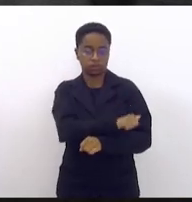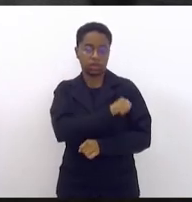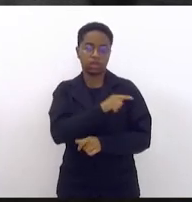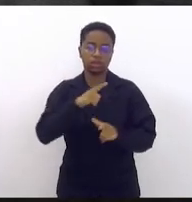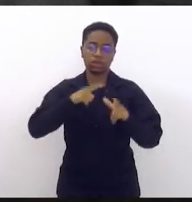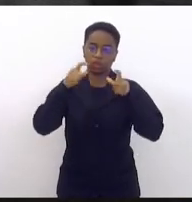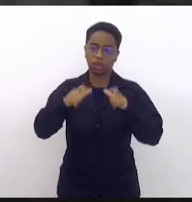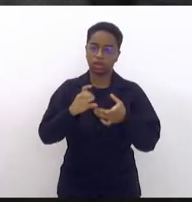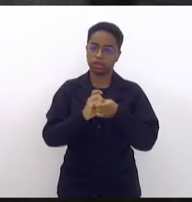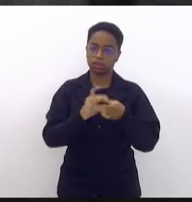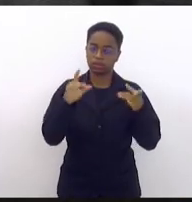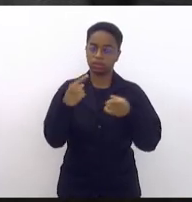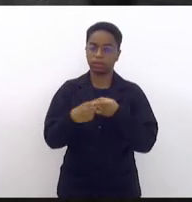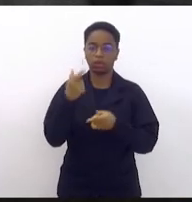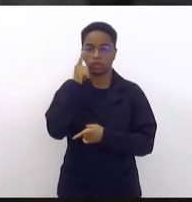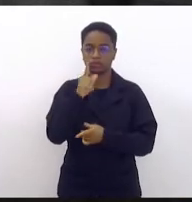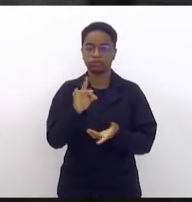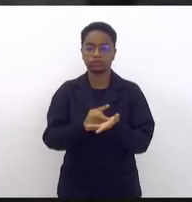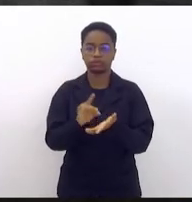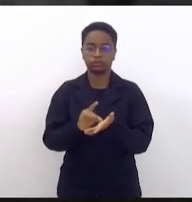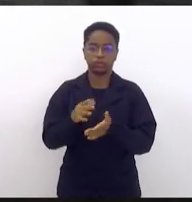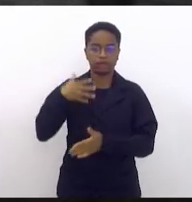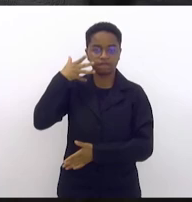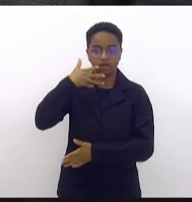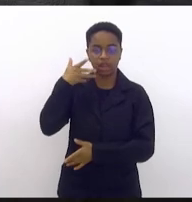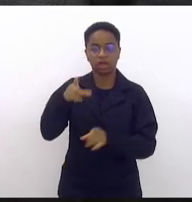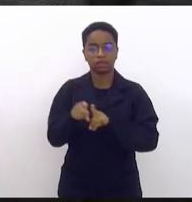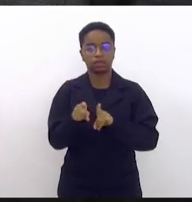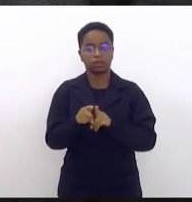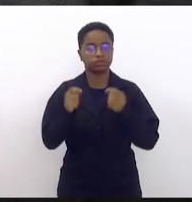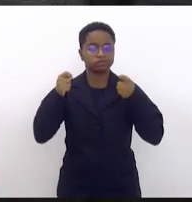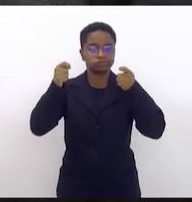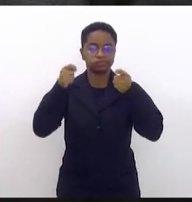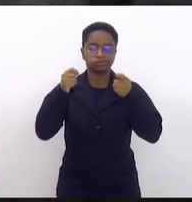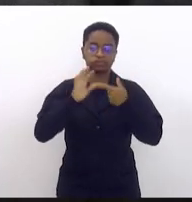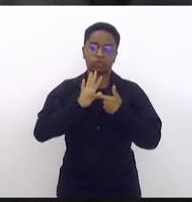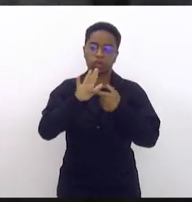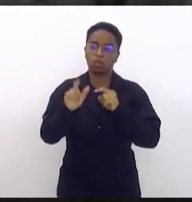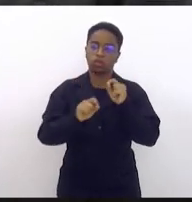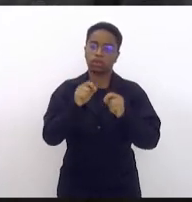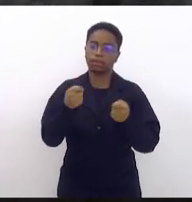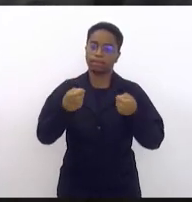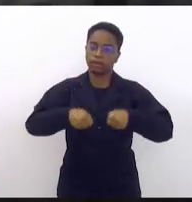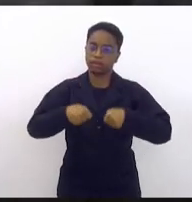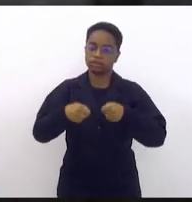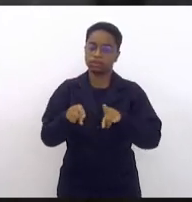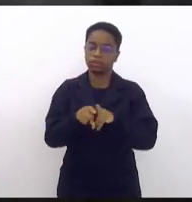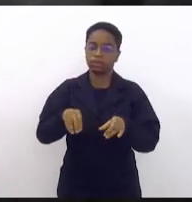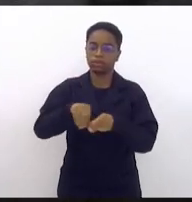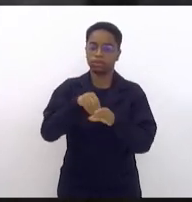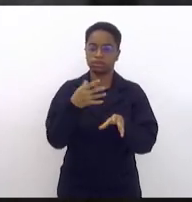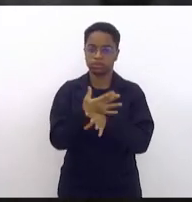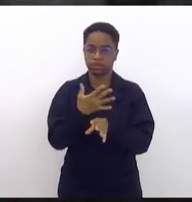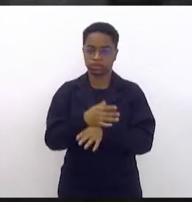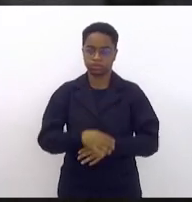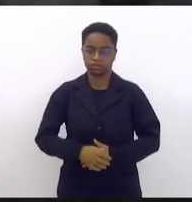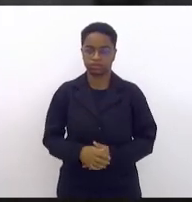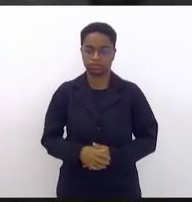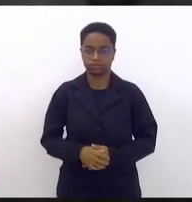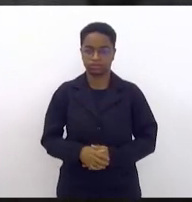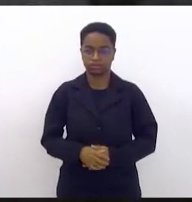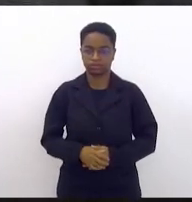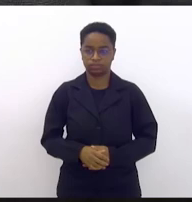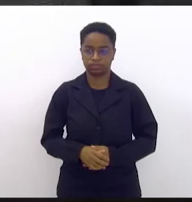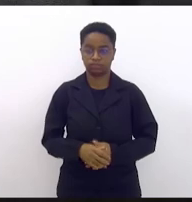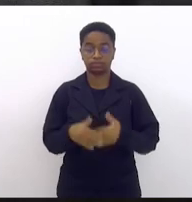democrático aonde ela possa falar e possa reivindicar as suas necessidades inclusive nos municípios e